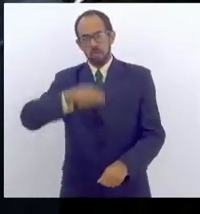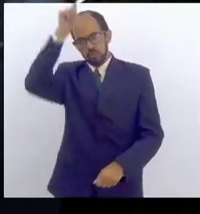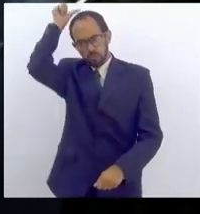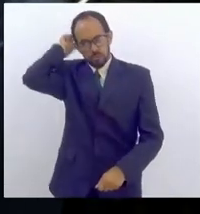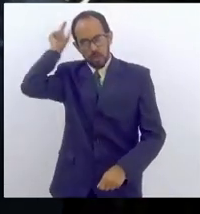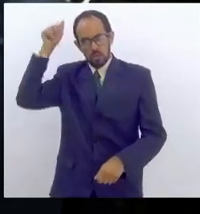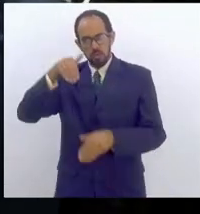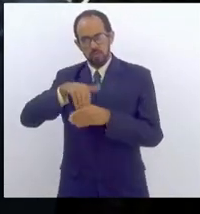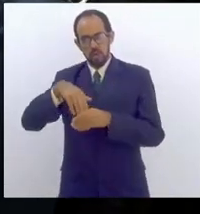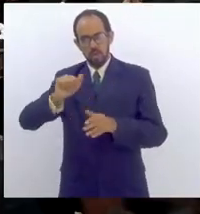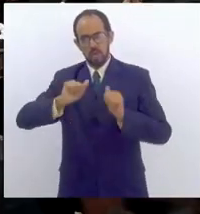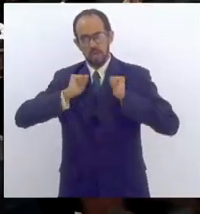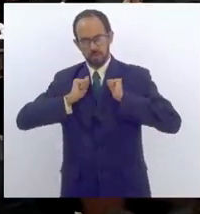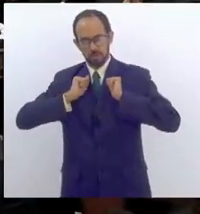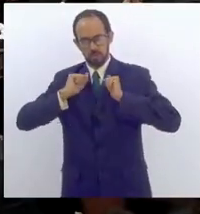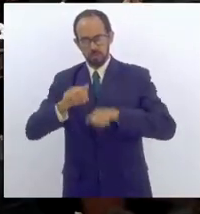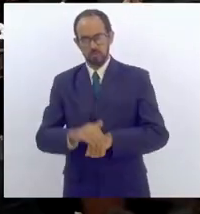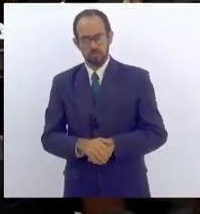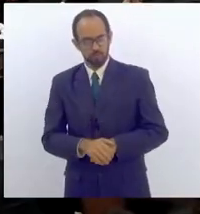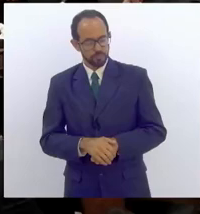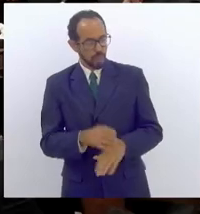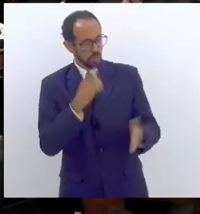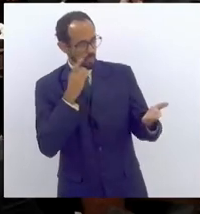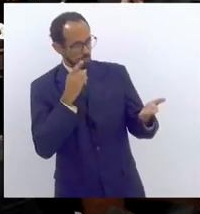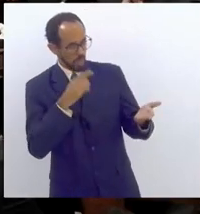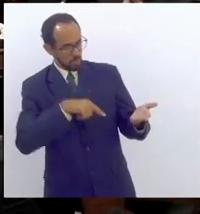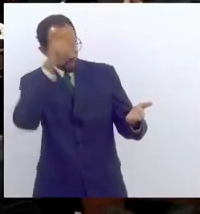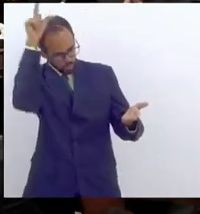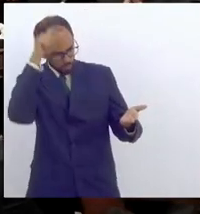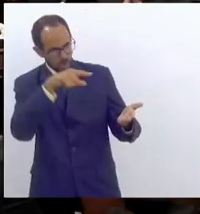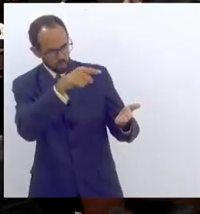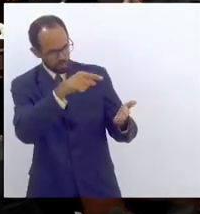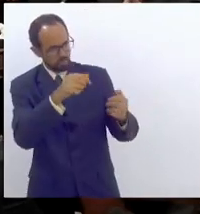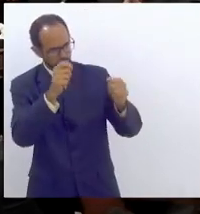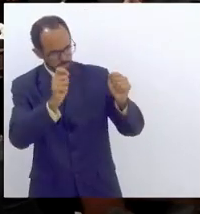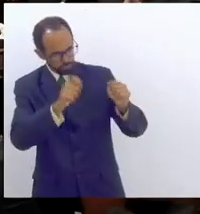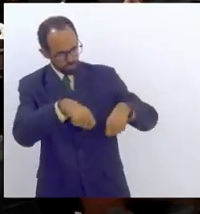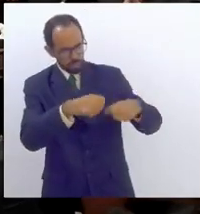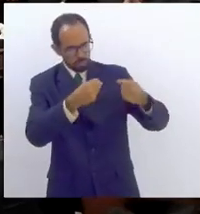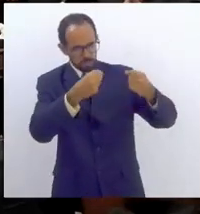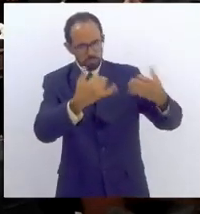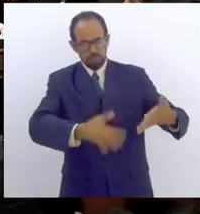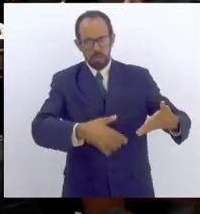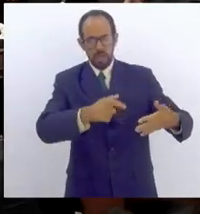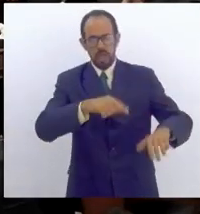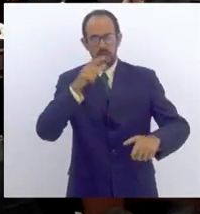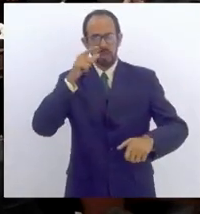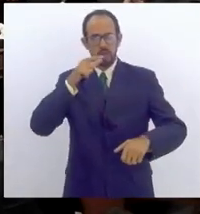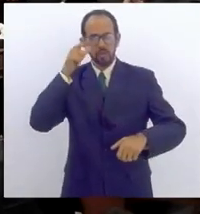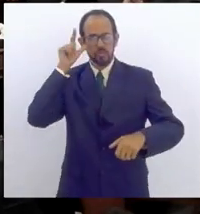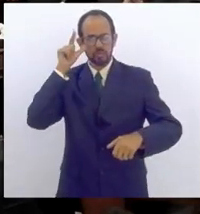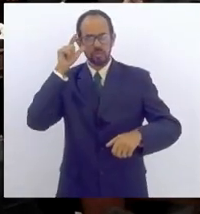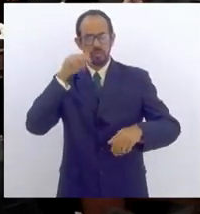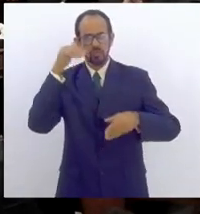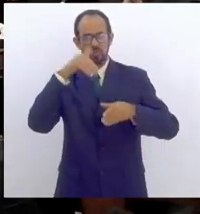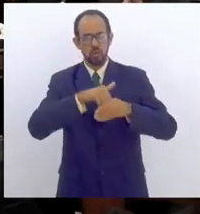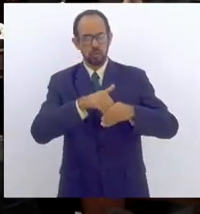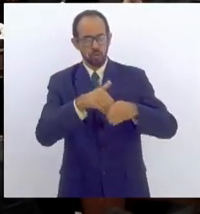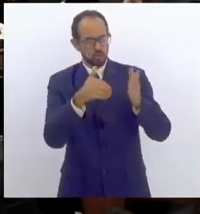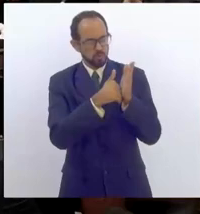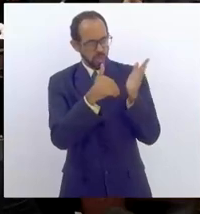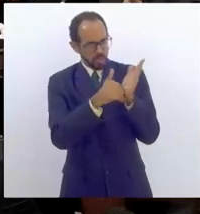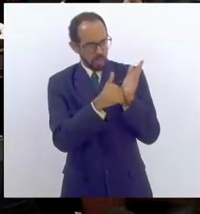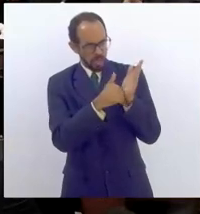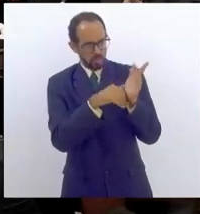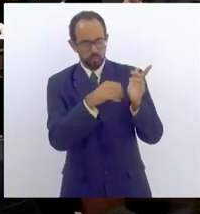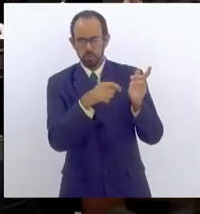Deputado Luiz Paulo, Vossa Excelência poderia explicar a deputada Lucinha, que votou no secreto e não pôde voltar aqui.